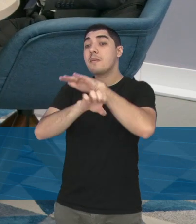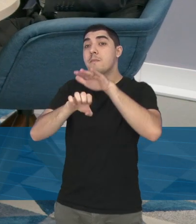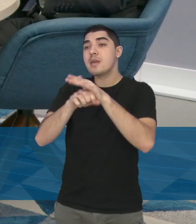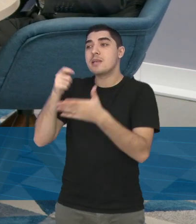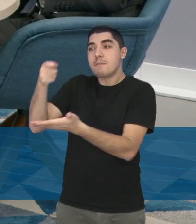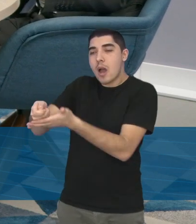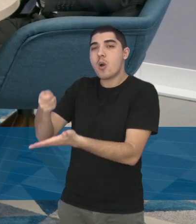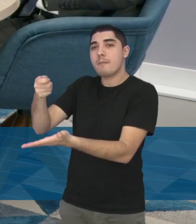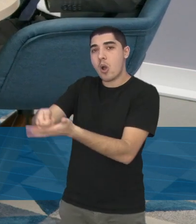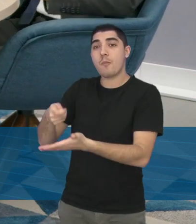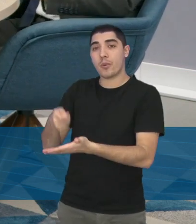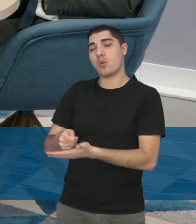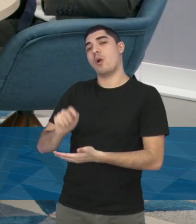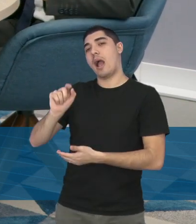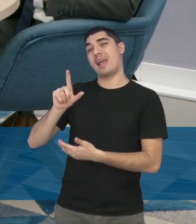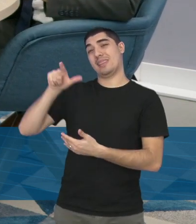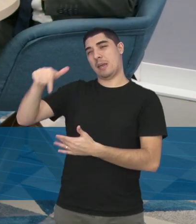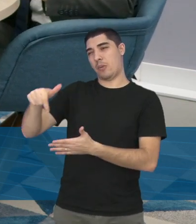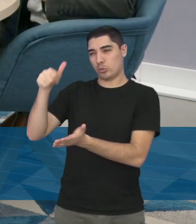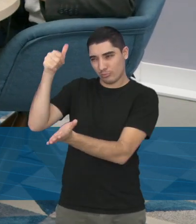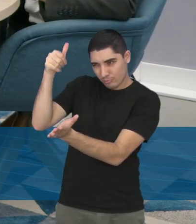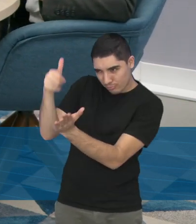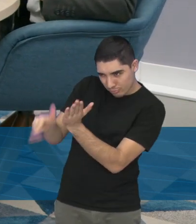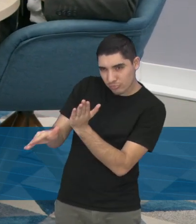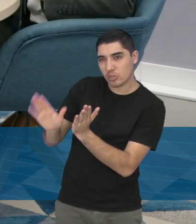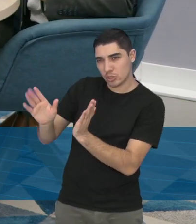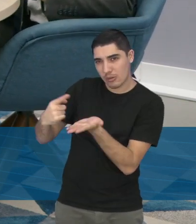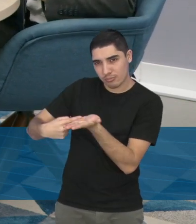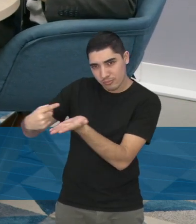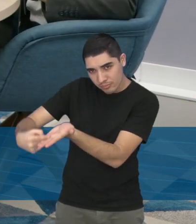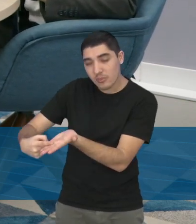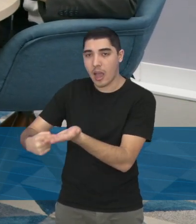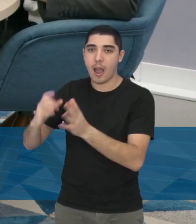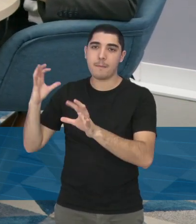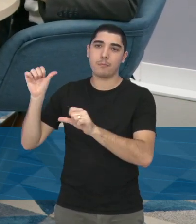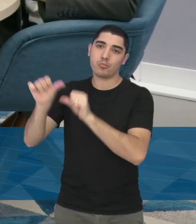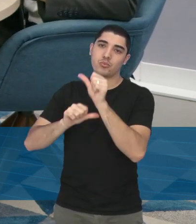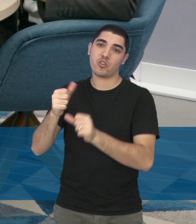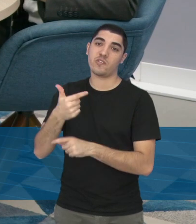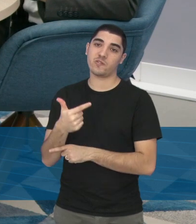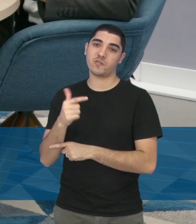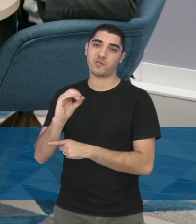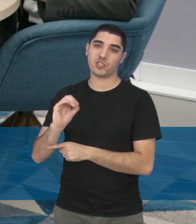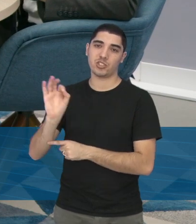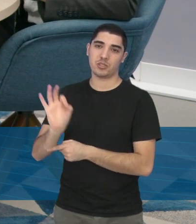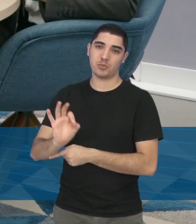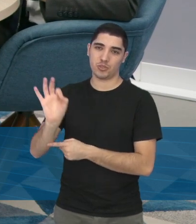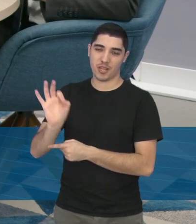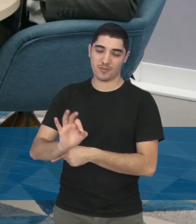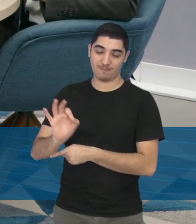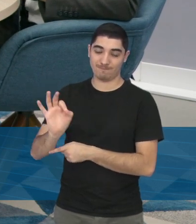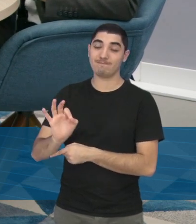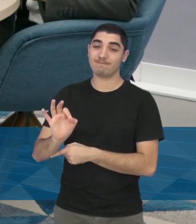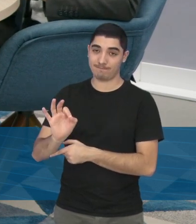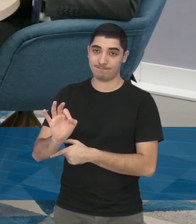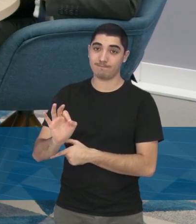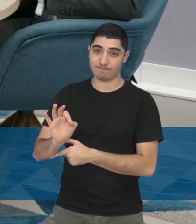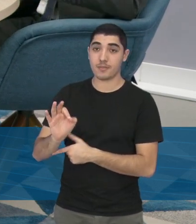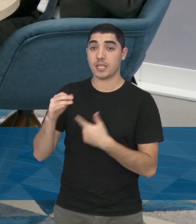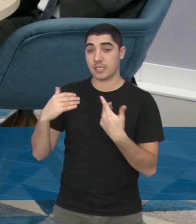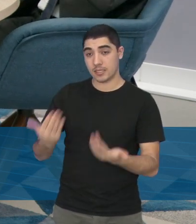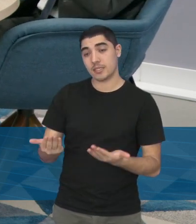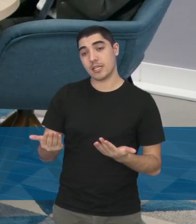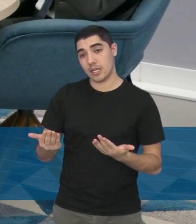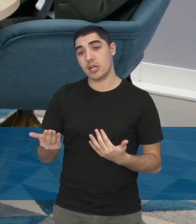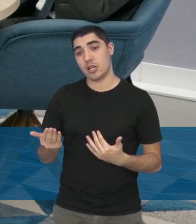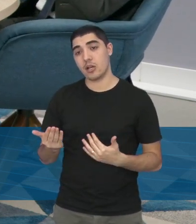Que foi, na demissão, na modalidade de demissão mediante acordo, foi transformado para 20%. Tá? Então, tem isso. Agora, né,